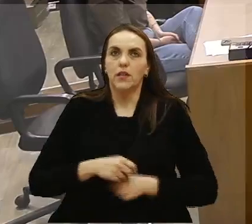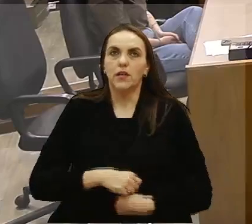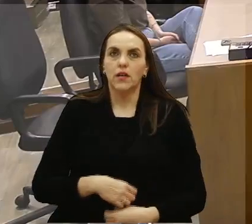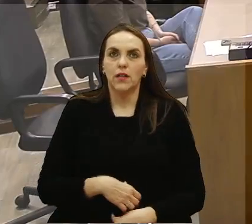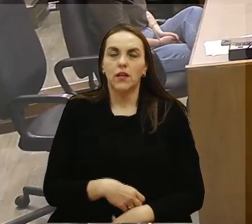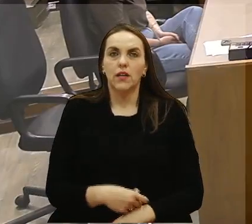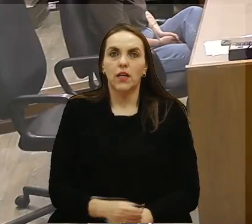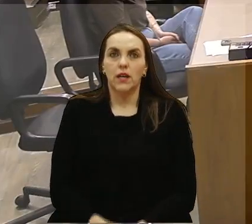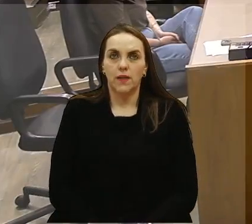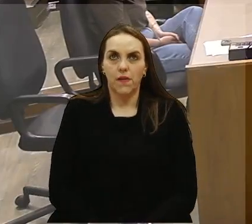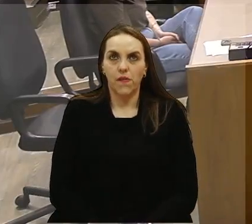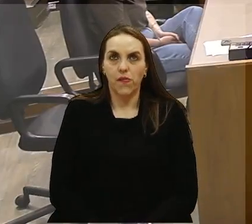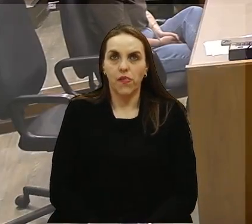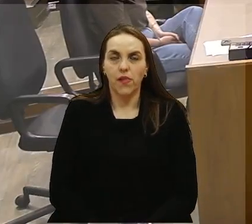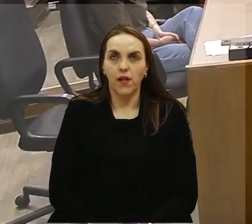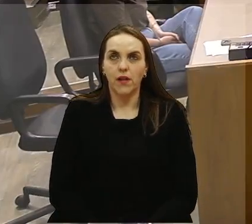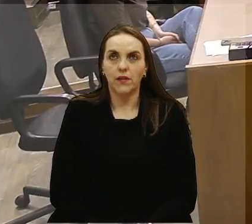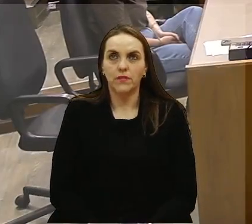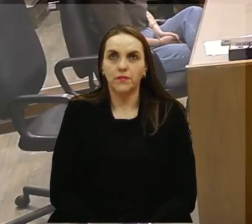Zé D'Ambrosio.